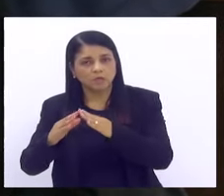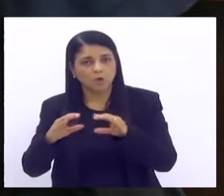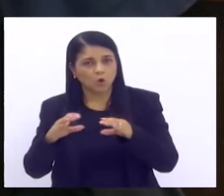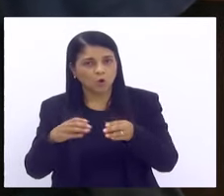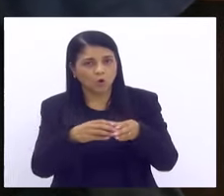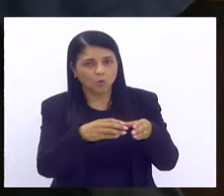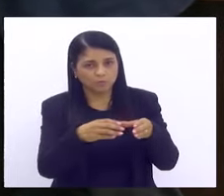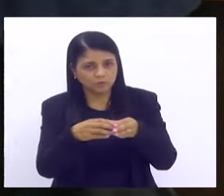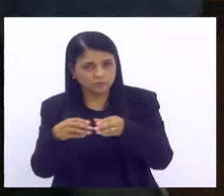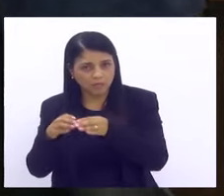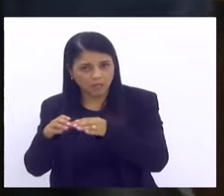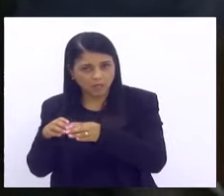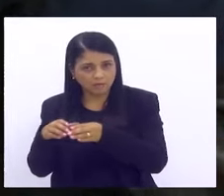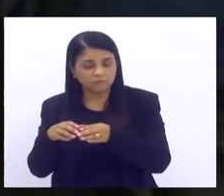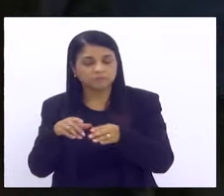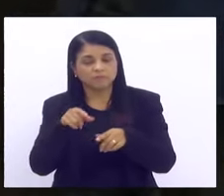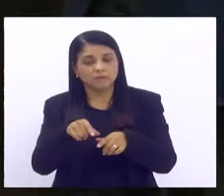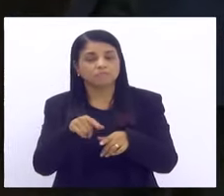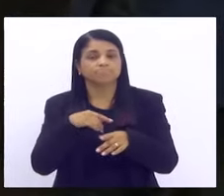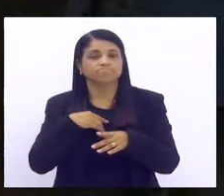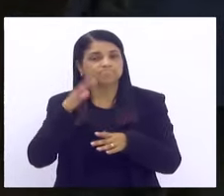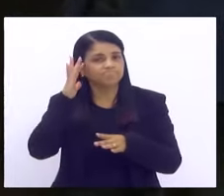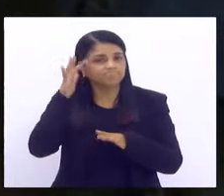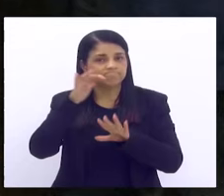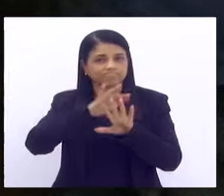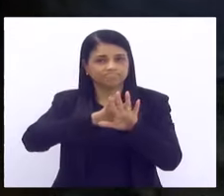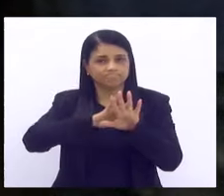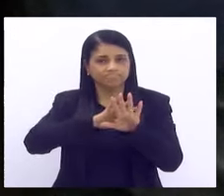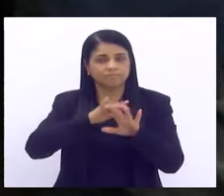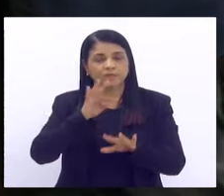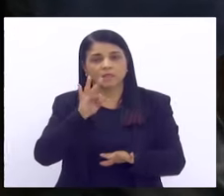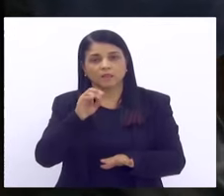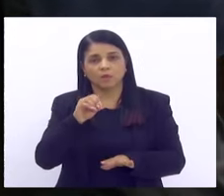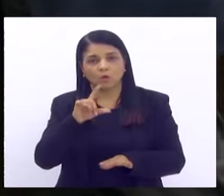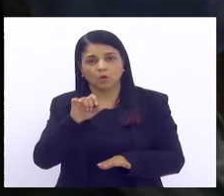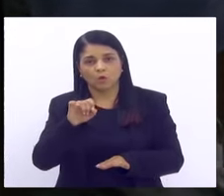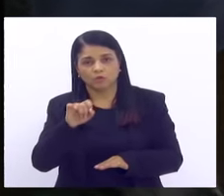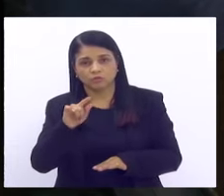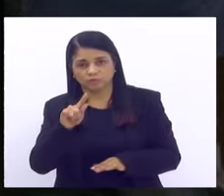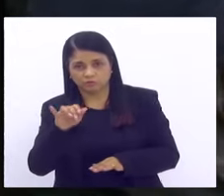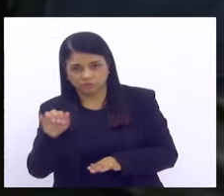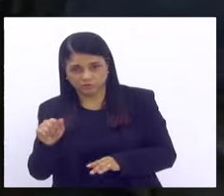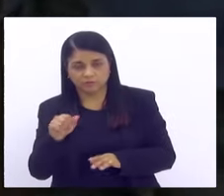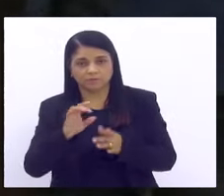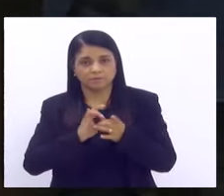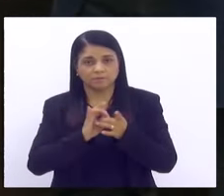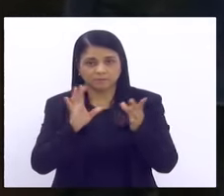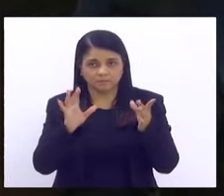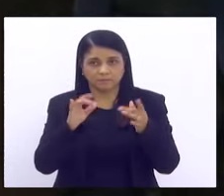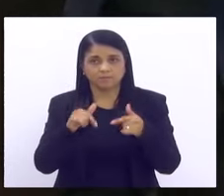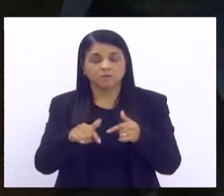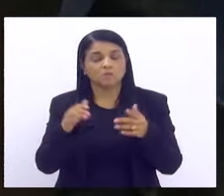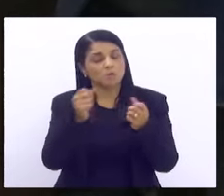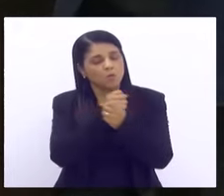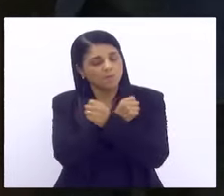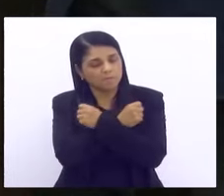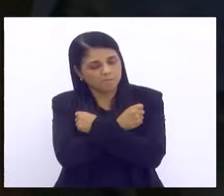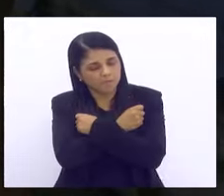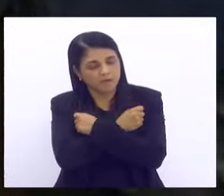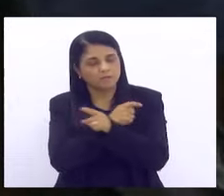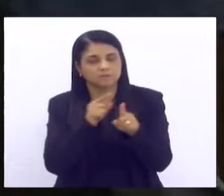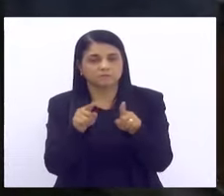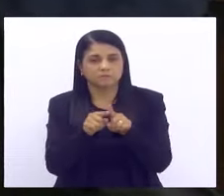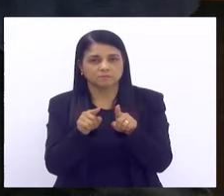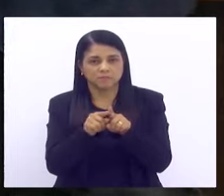a partir dessa teologia. E quero também, presidenta, deixar aqui o meu abraço e, mais